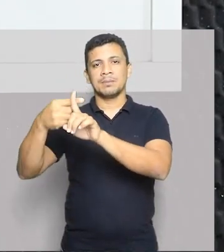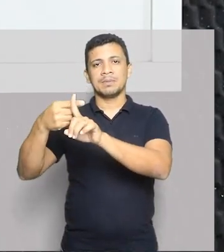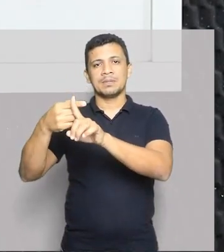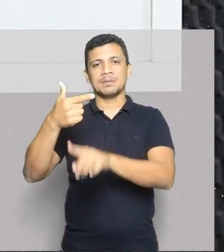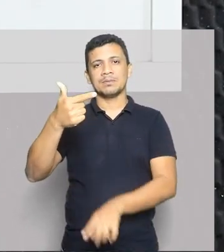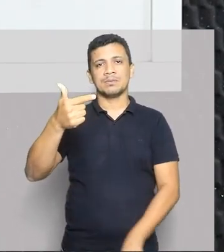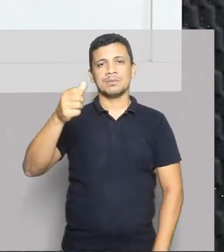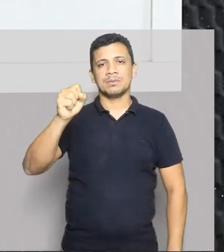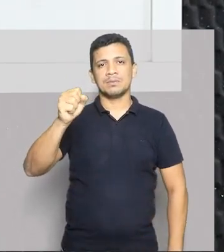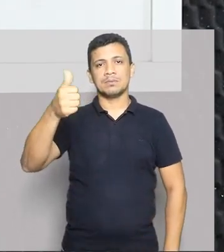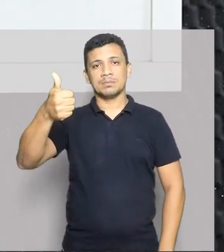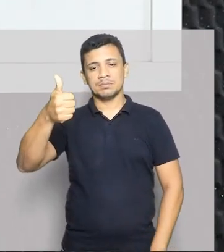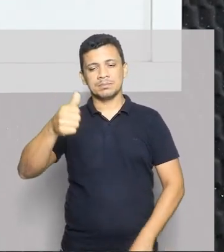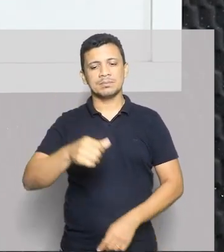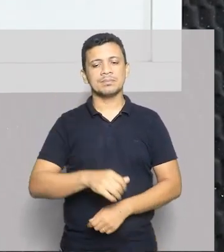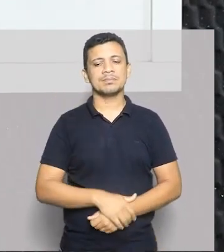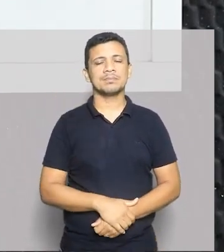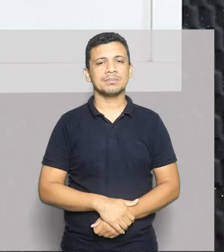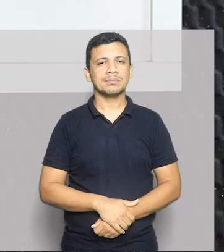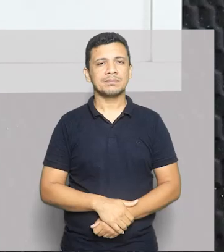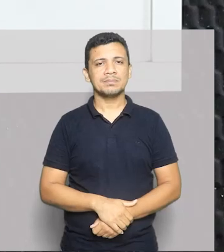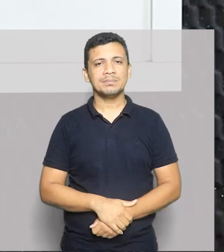somado com 281